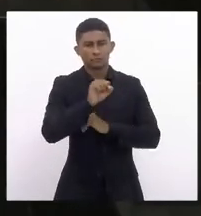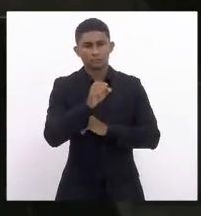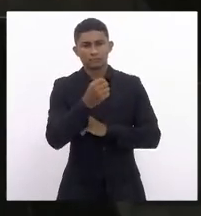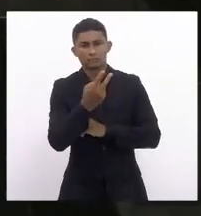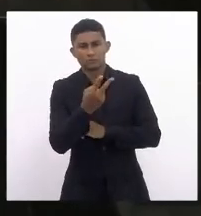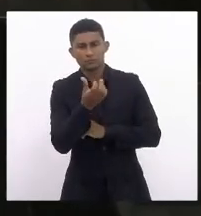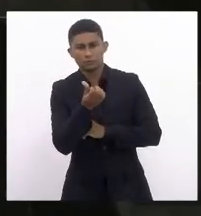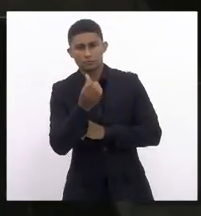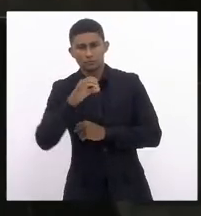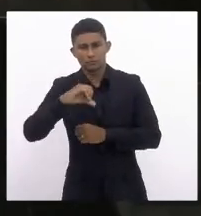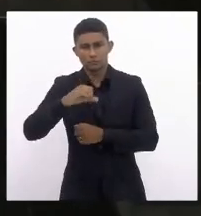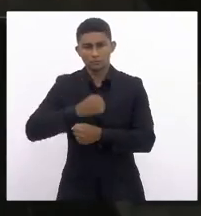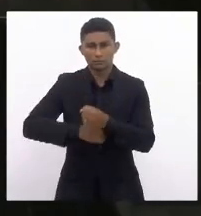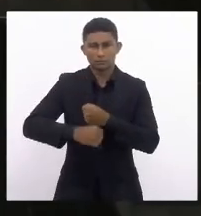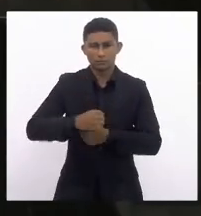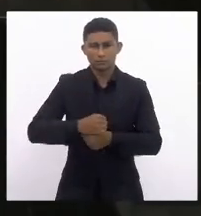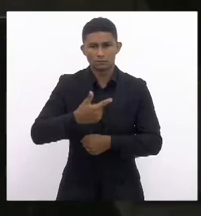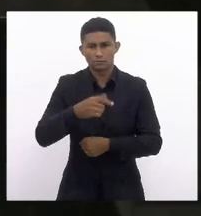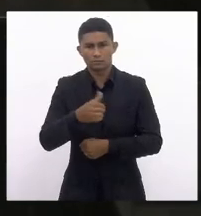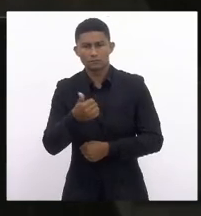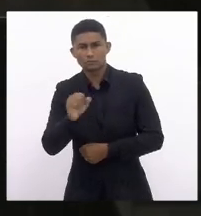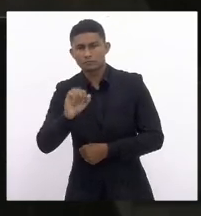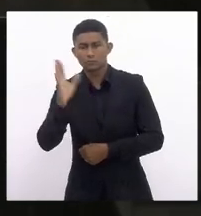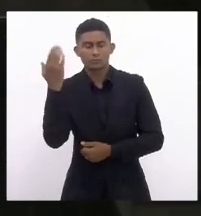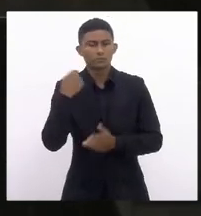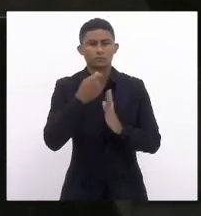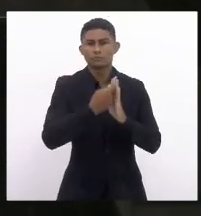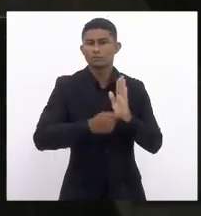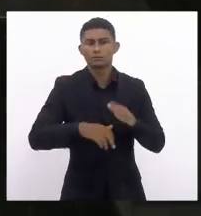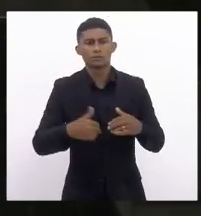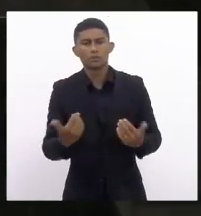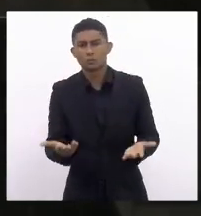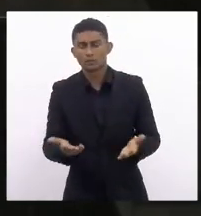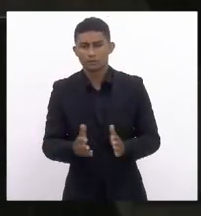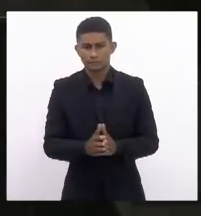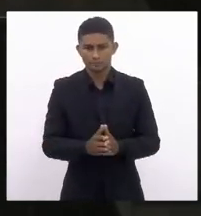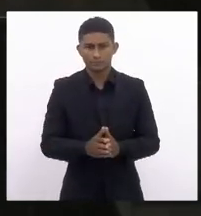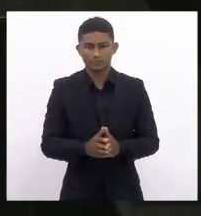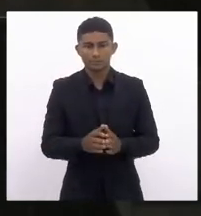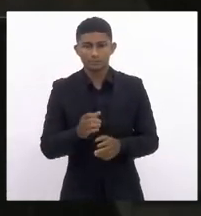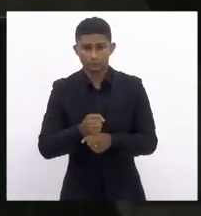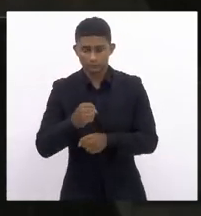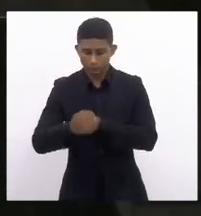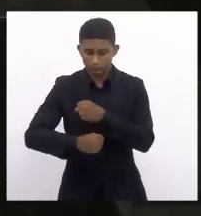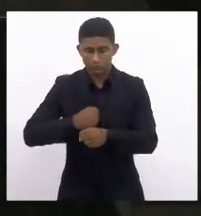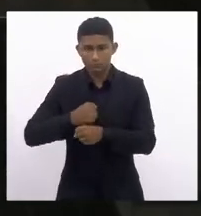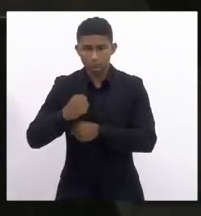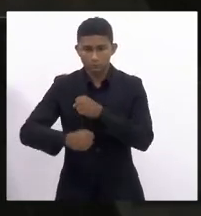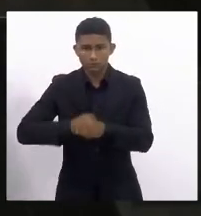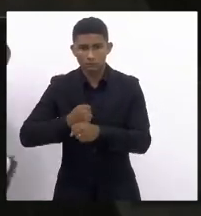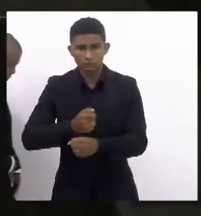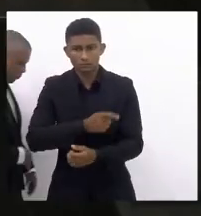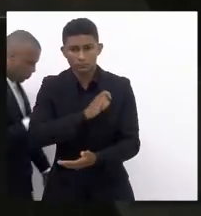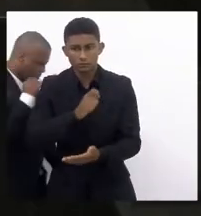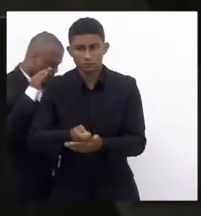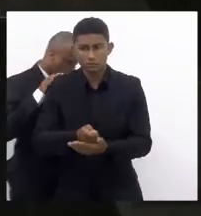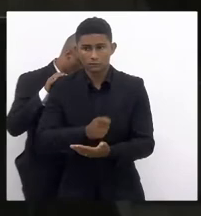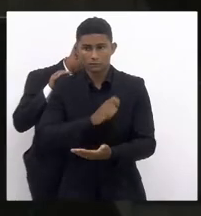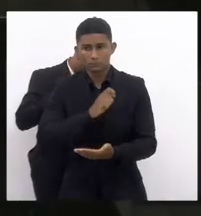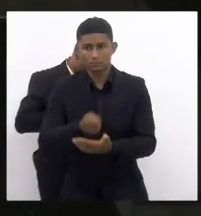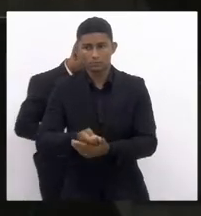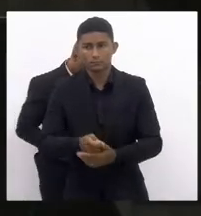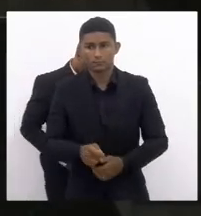8269 de 18? O licenciamento anual compreende,